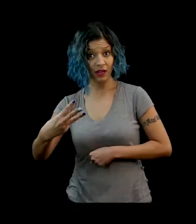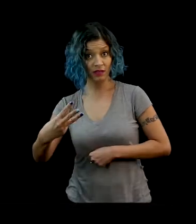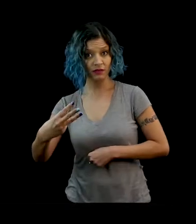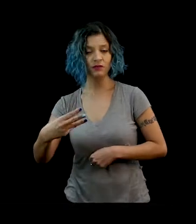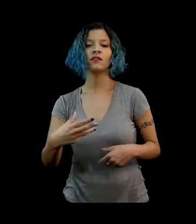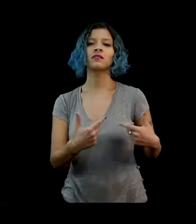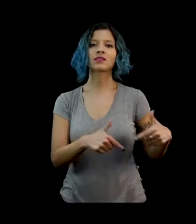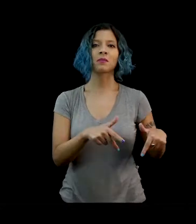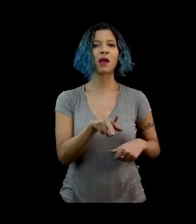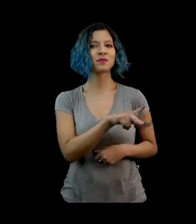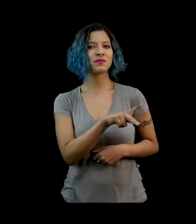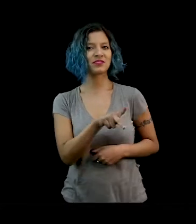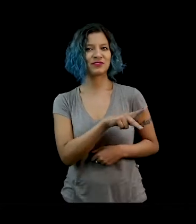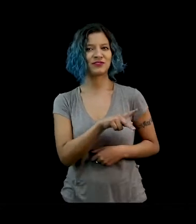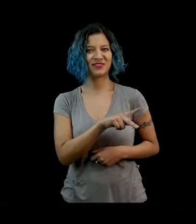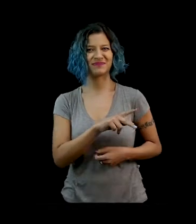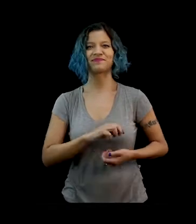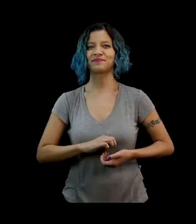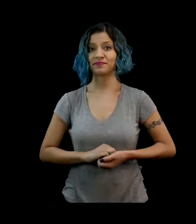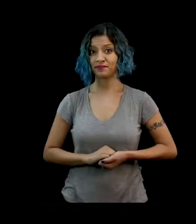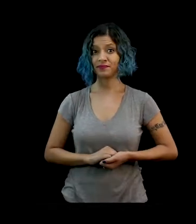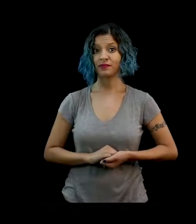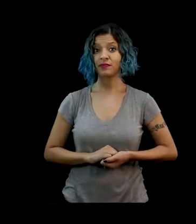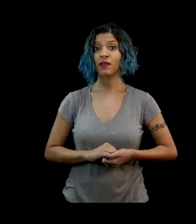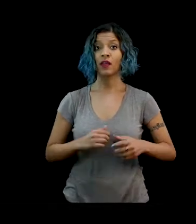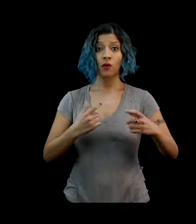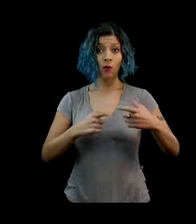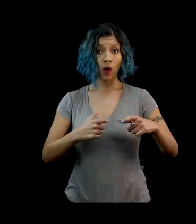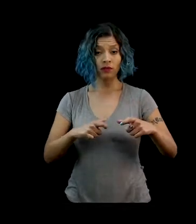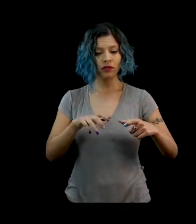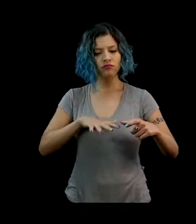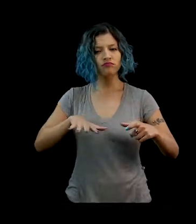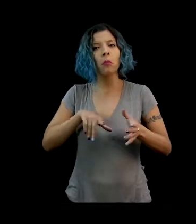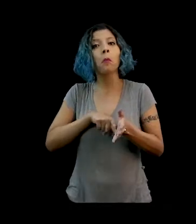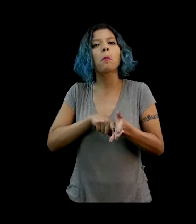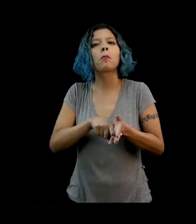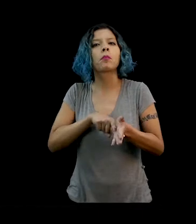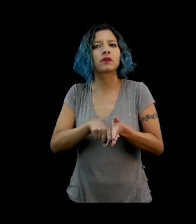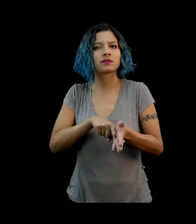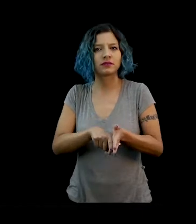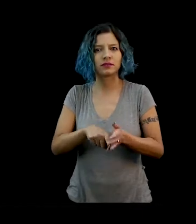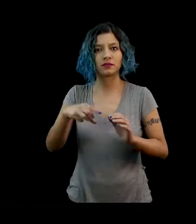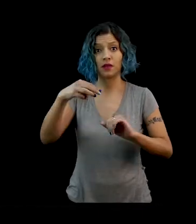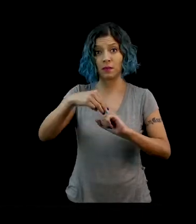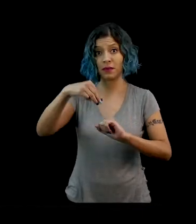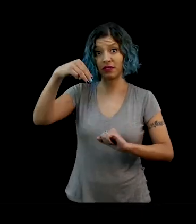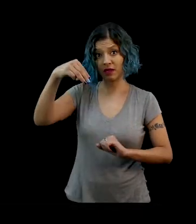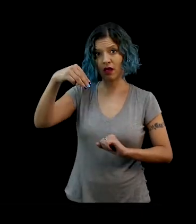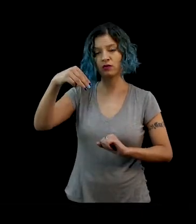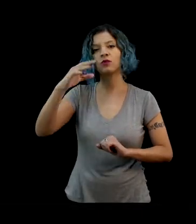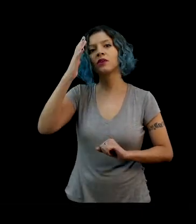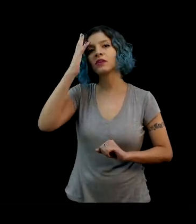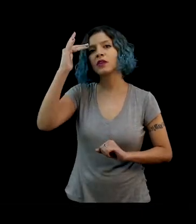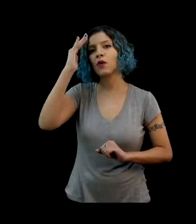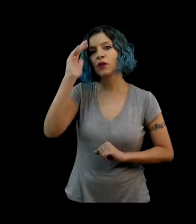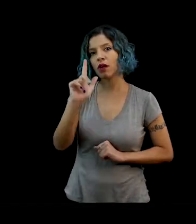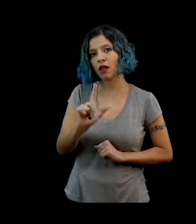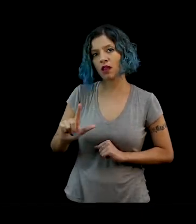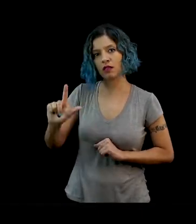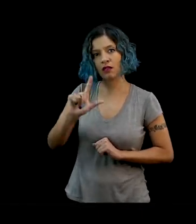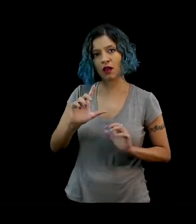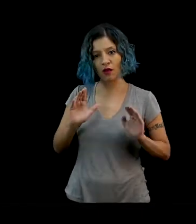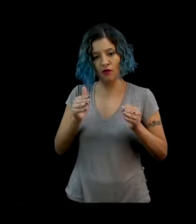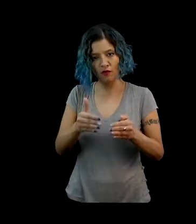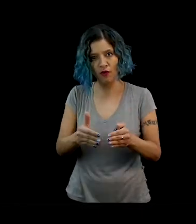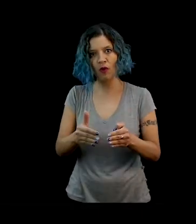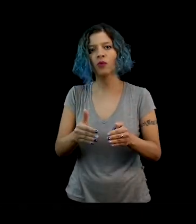professora eu comecei nos quadrinhos na área da pesquisa eu fiz mestrado em teoria literária focando